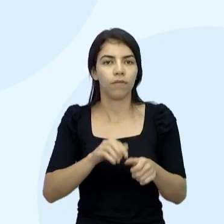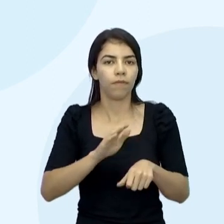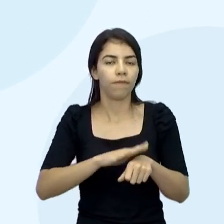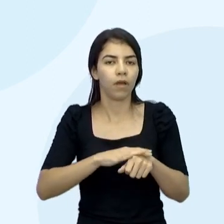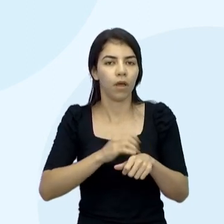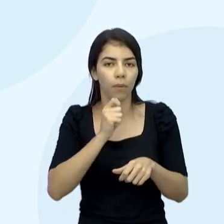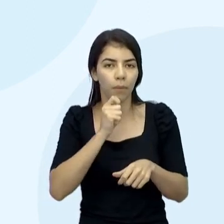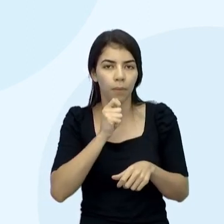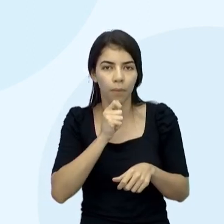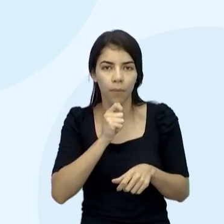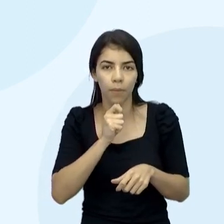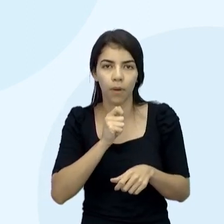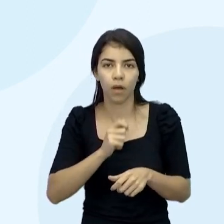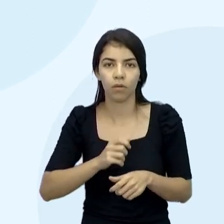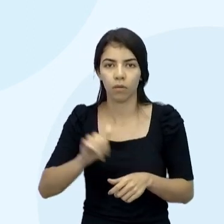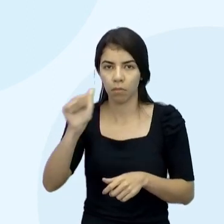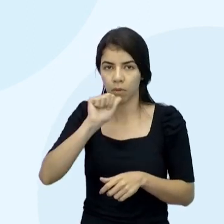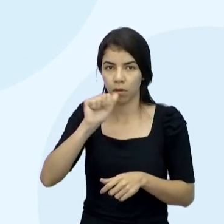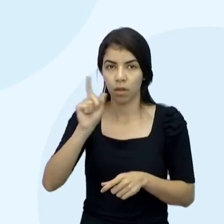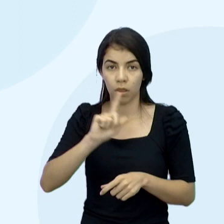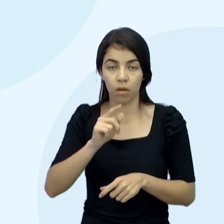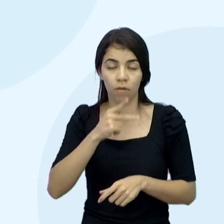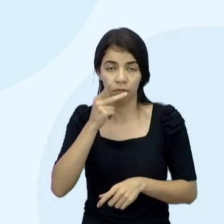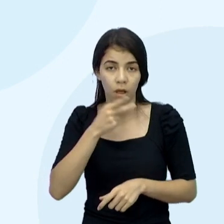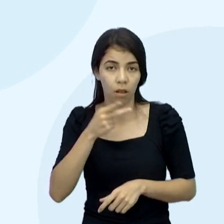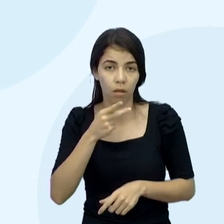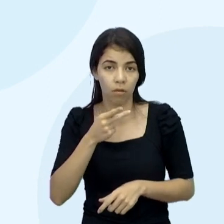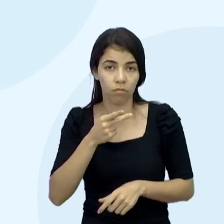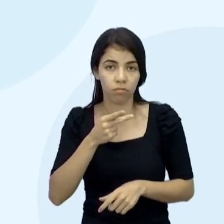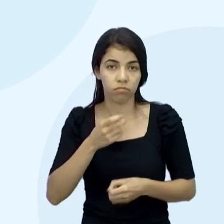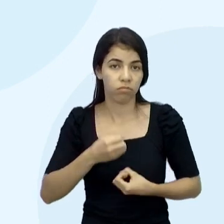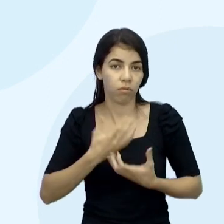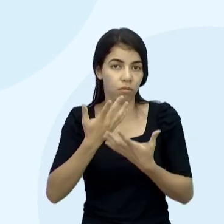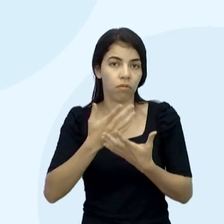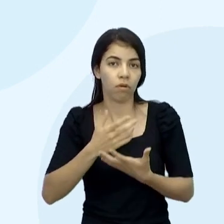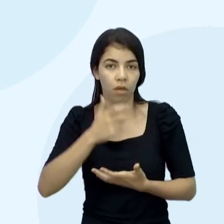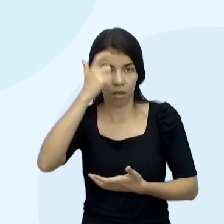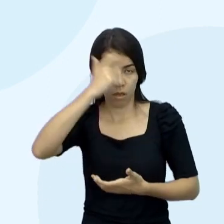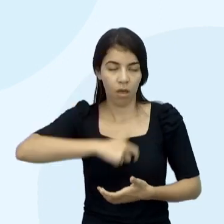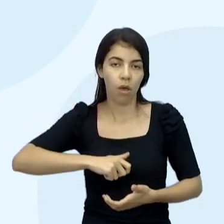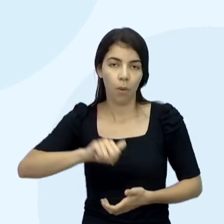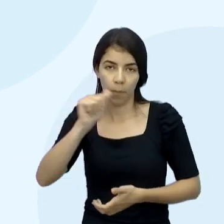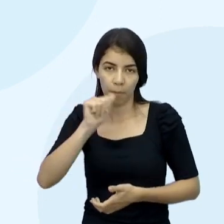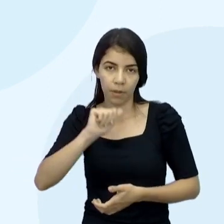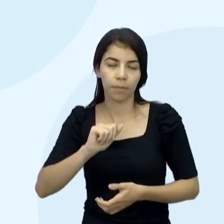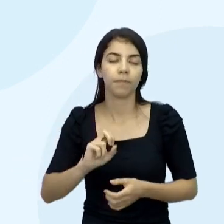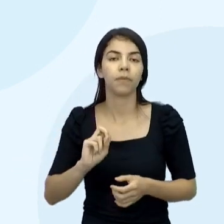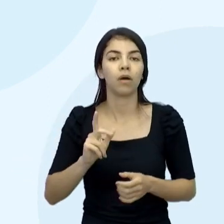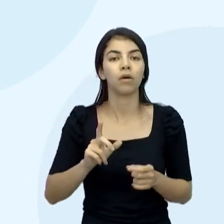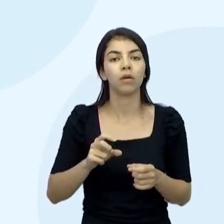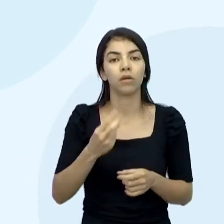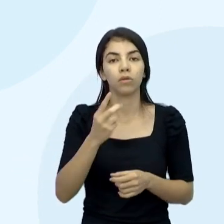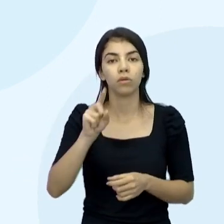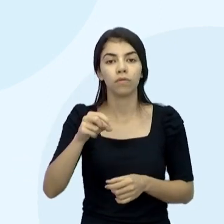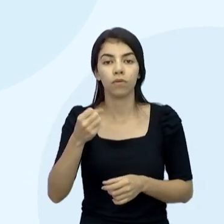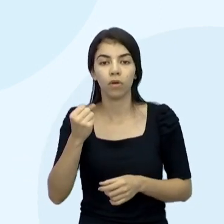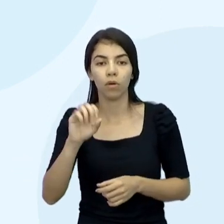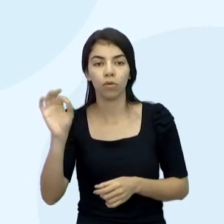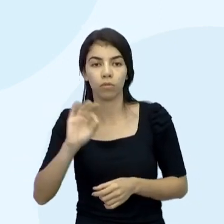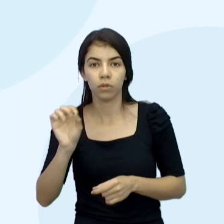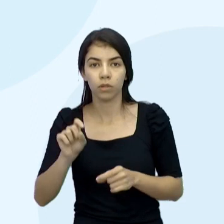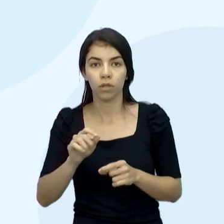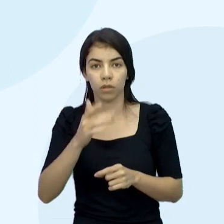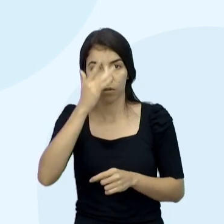que consumiu bebida alcoólica e dirigiu. É diferente, tá? Ainda, 12,8% da população